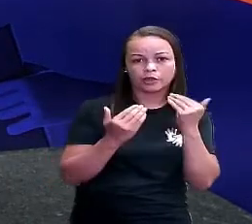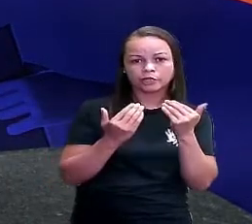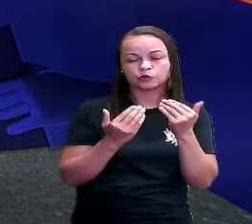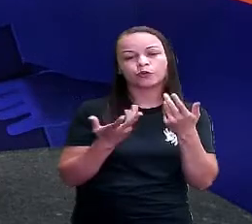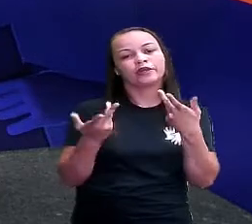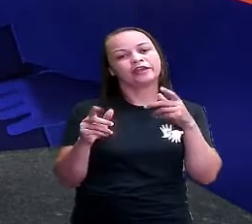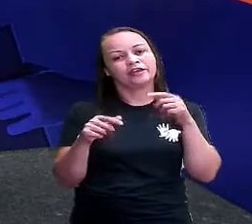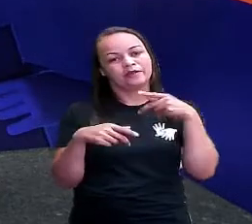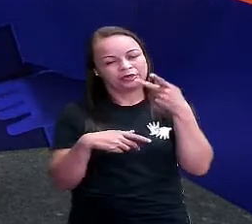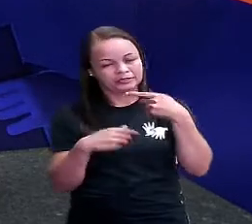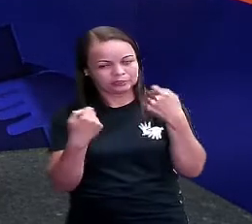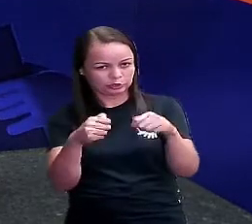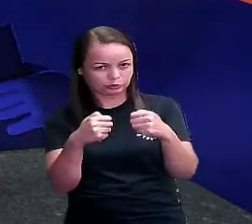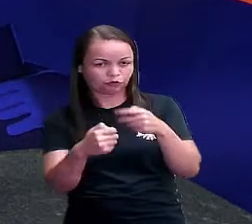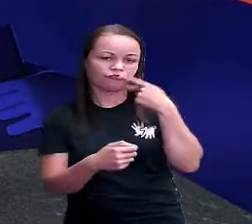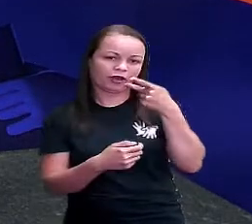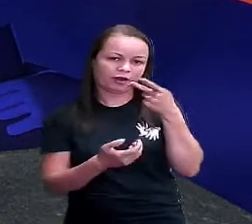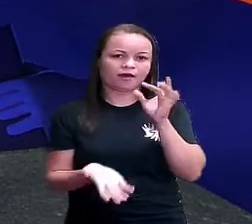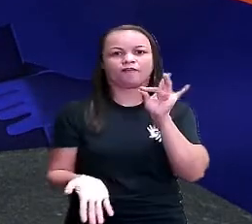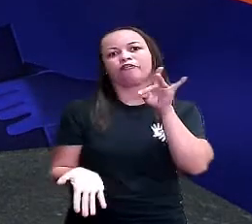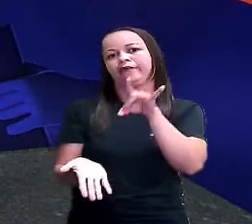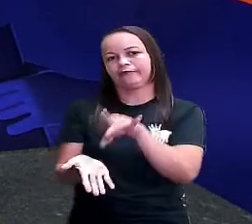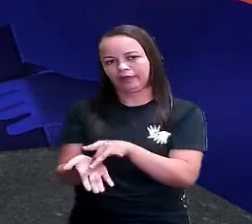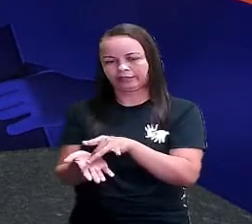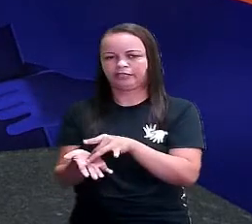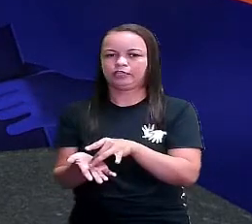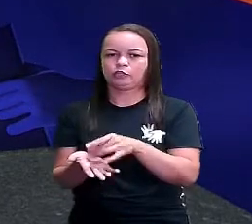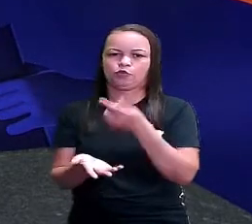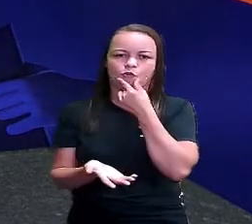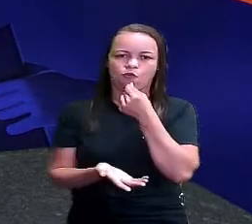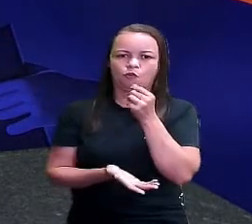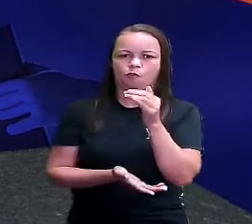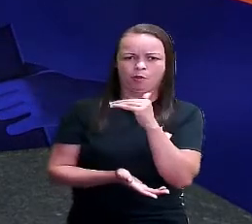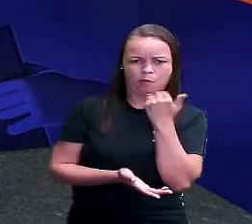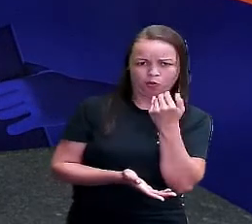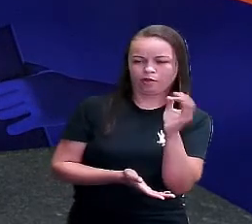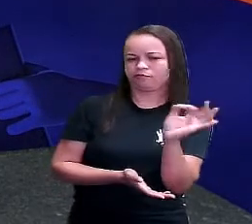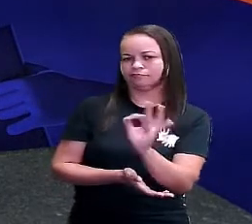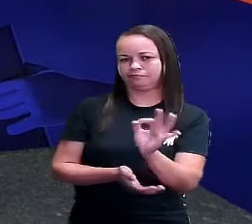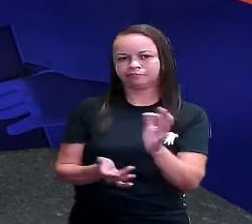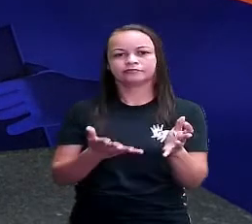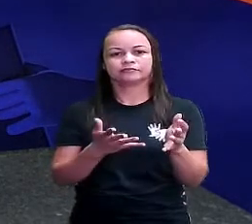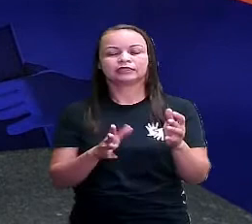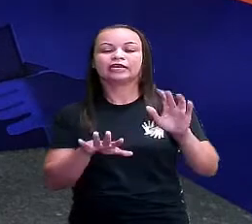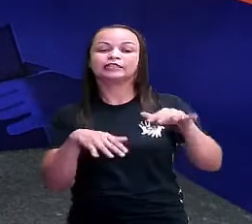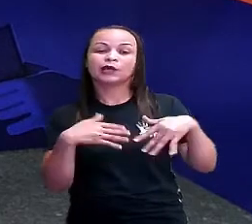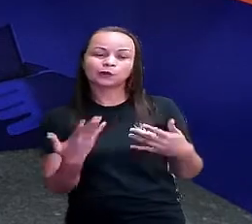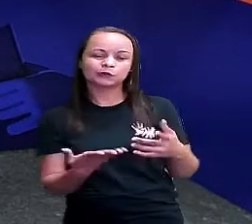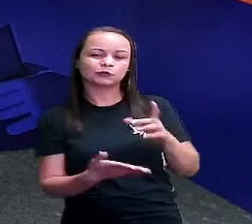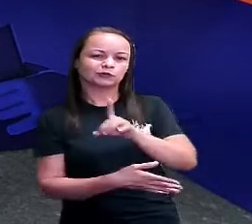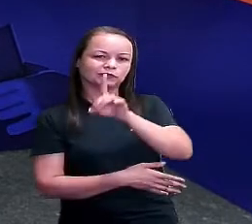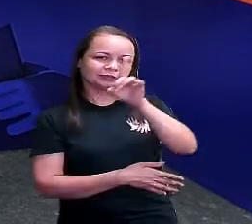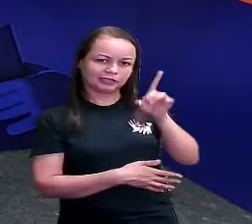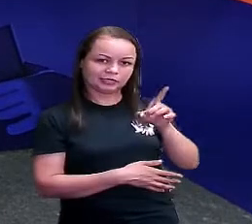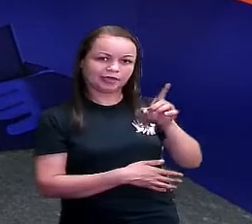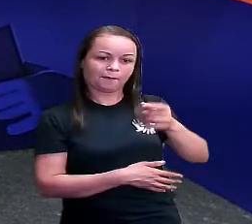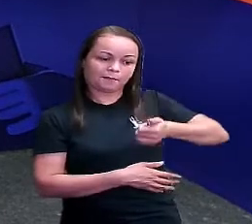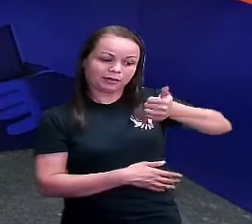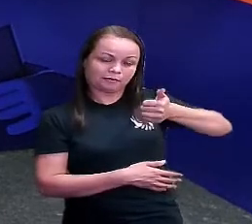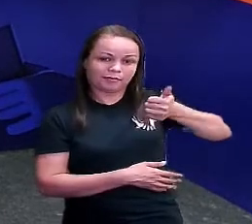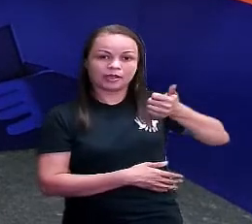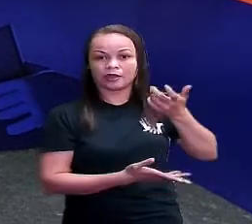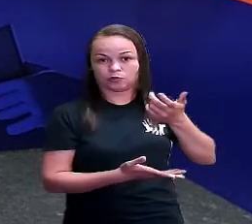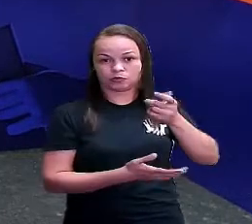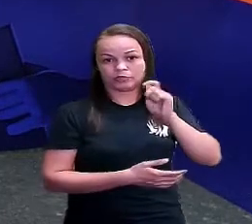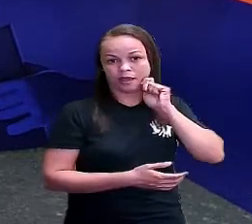assim ficou conhecido como o Dia da Mentira, o dia 1º de abril. A gente gosta de pregar peça, mas tudo saudável, hein,